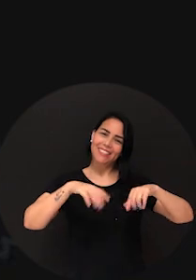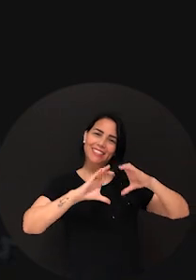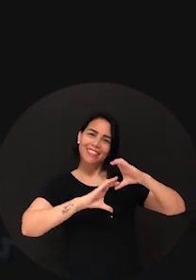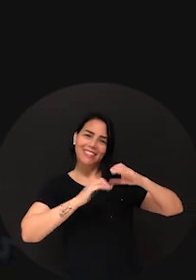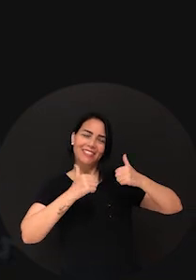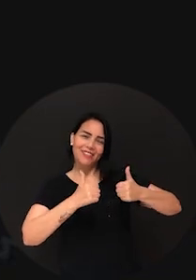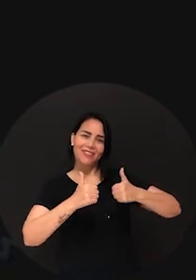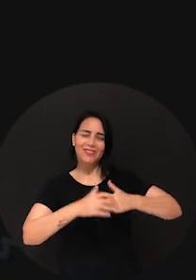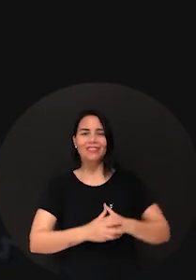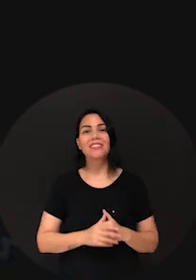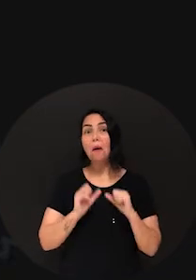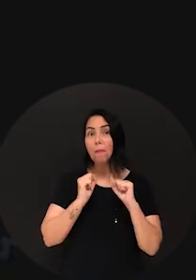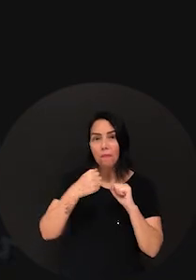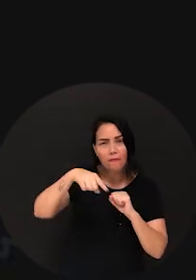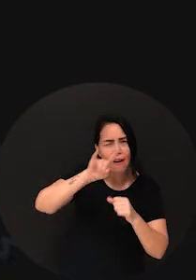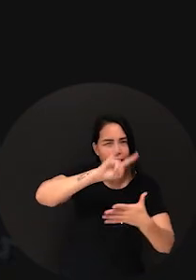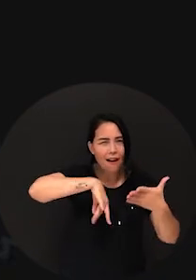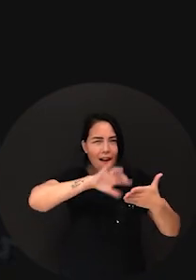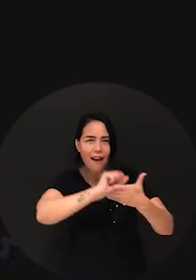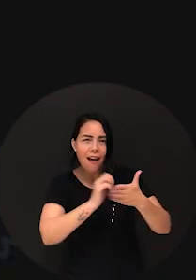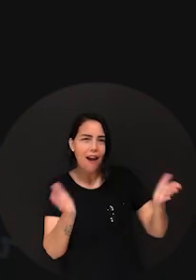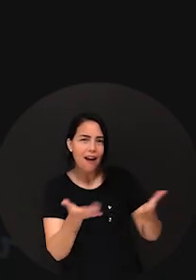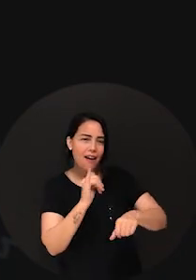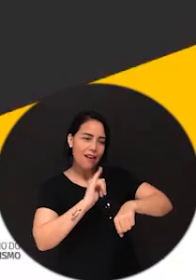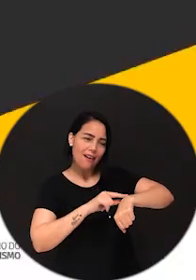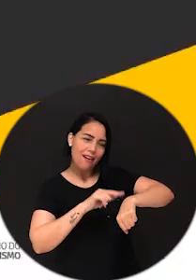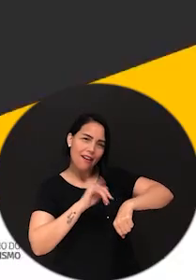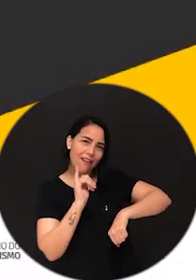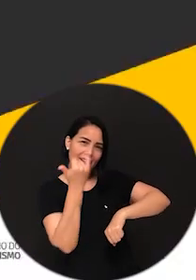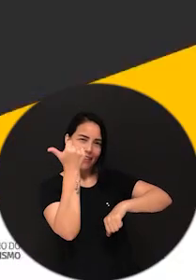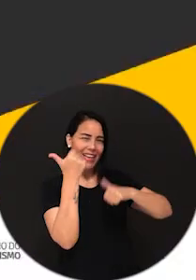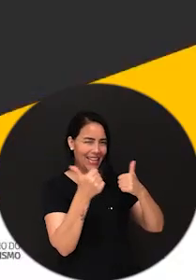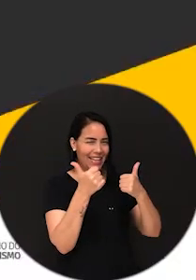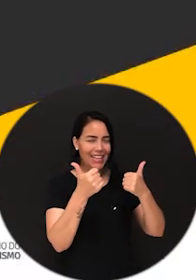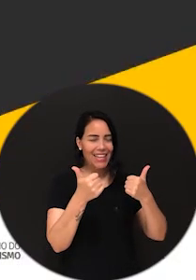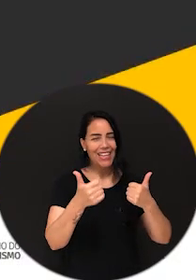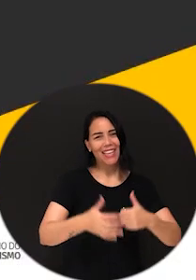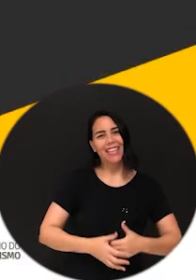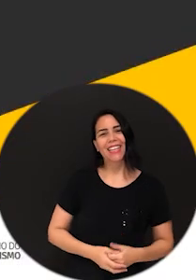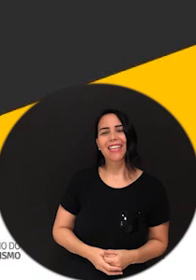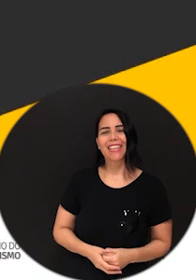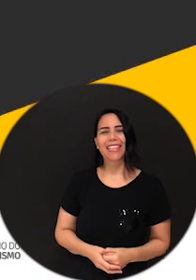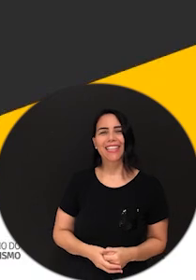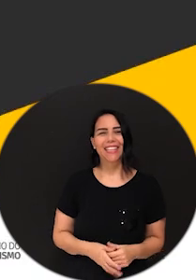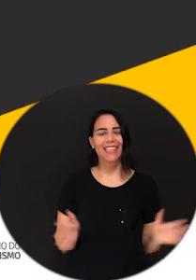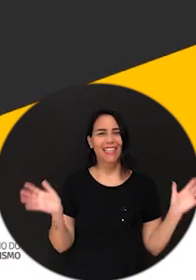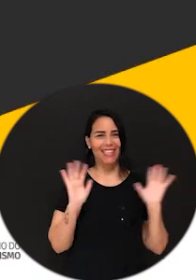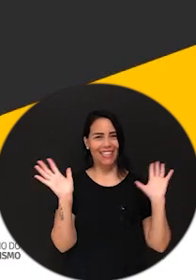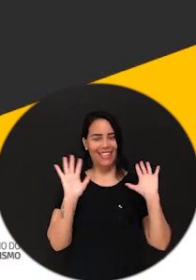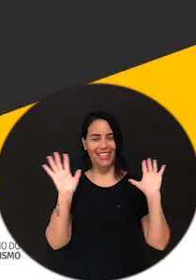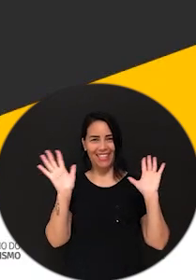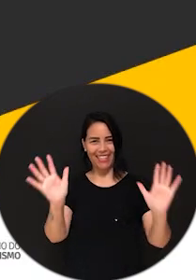Vamos lá, corre lá para se inscrever, galera. Valeu. Valeu.